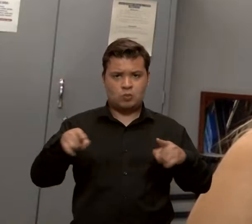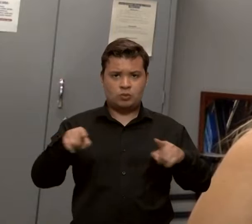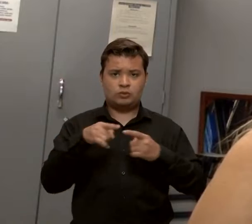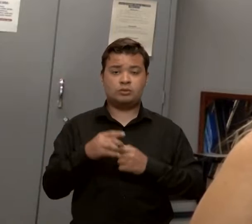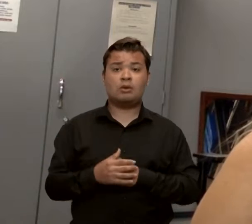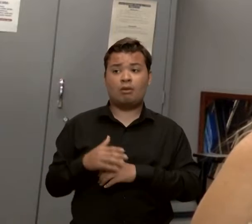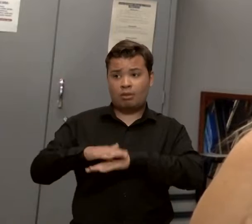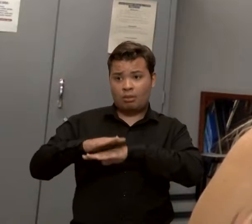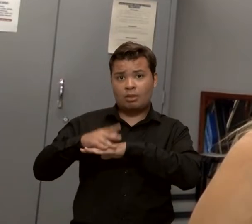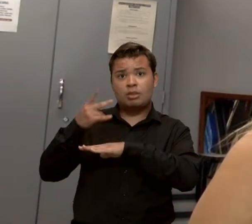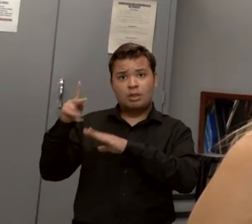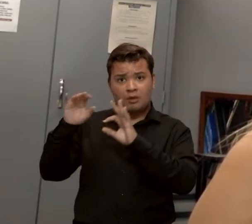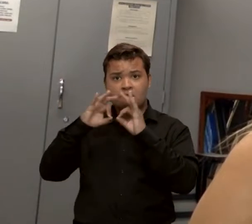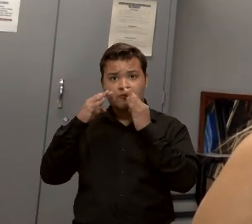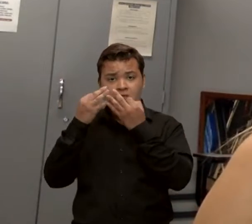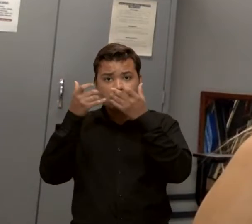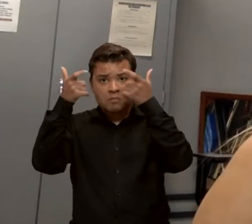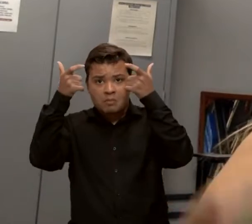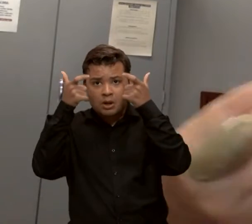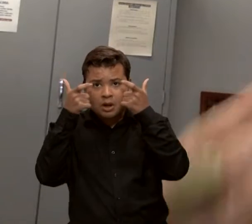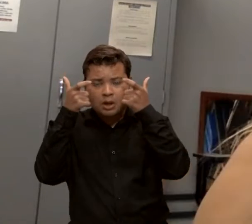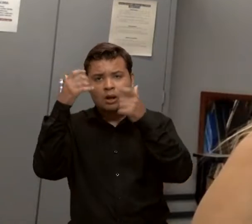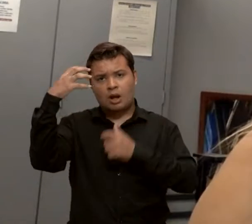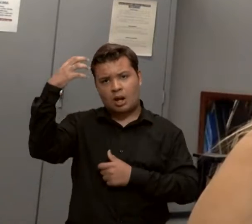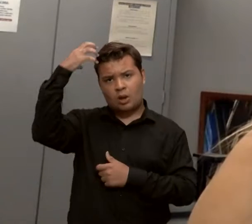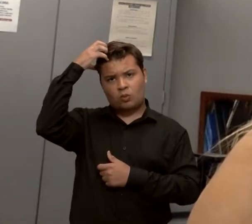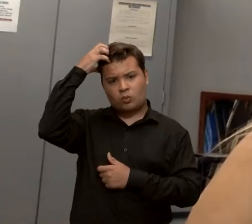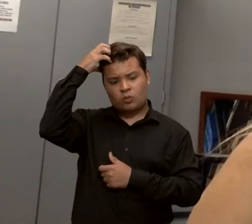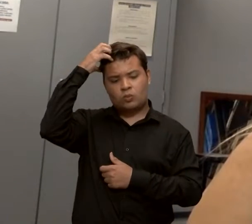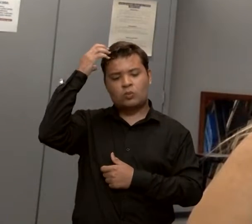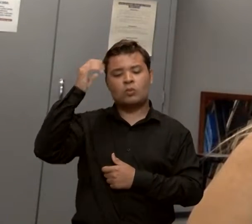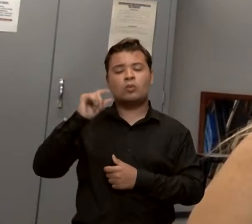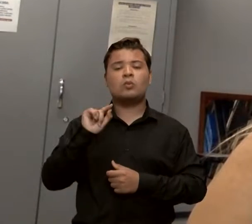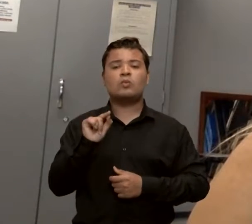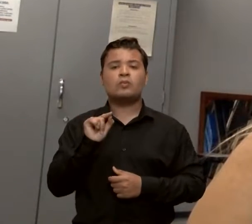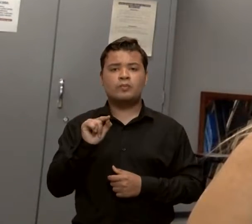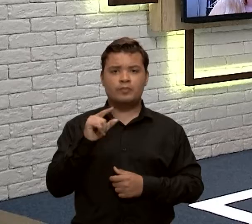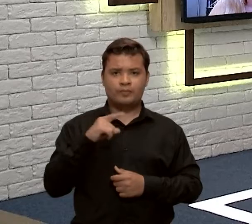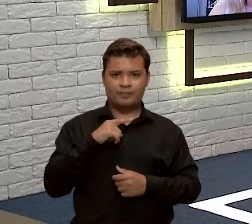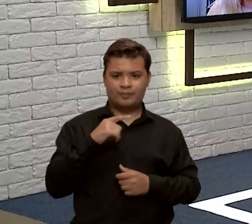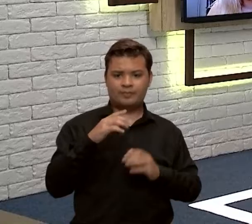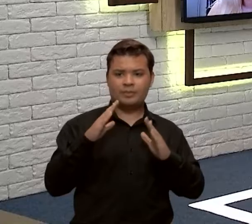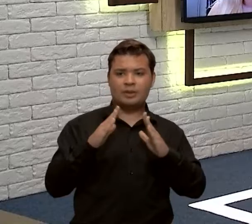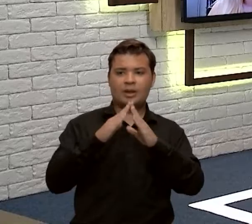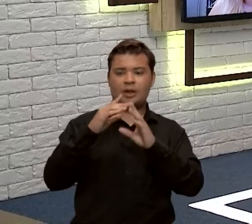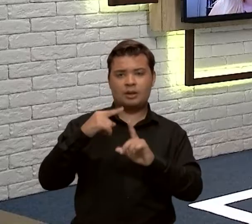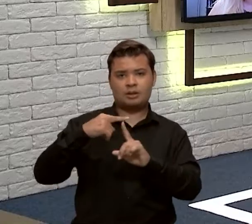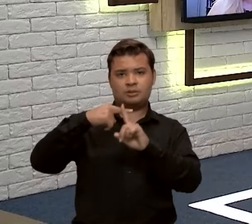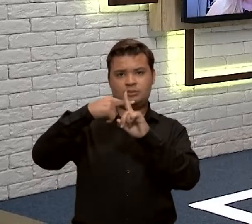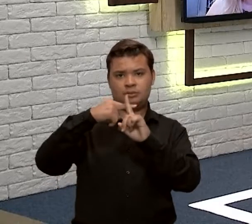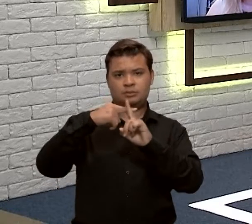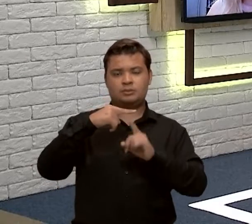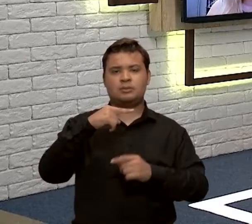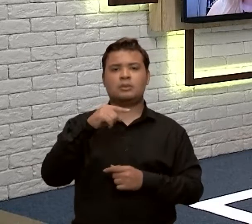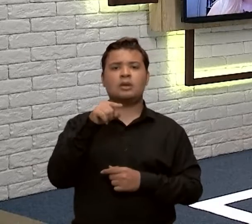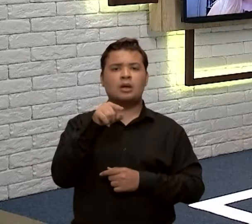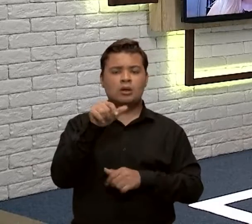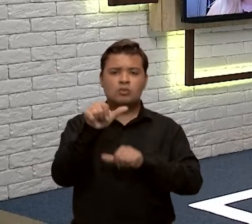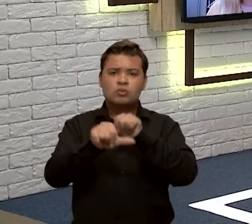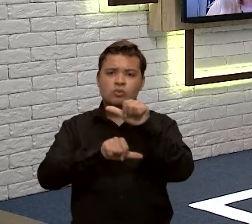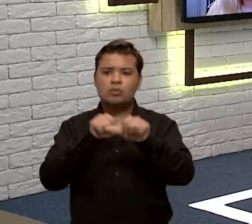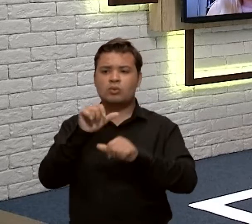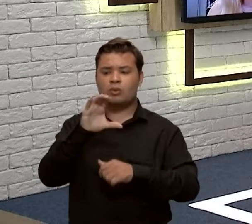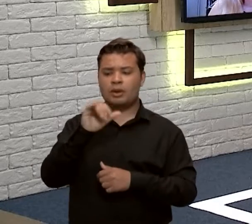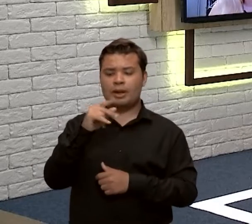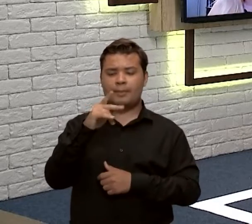real fez no Brasil foi, primeiro, transformar a Catedral Sé em Capela Real, né? E trazer